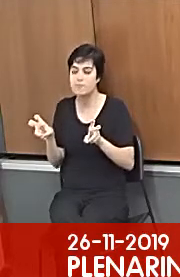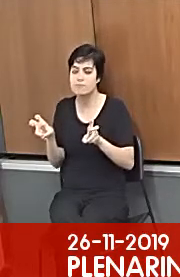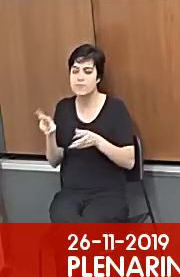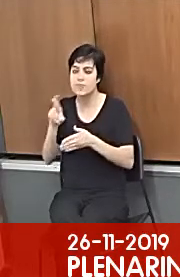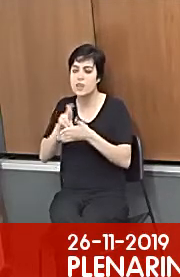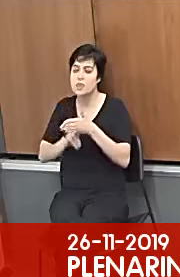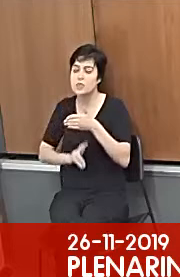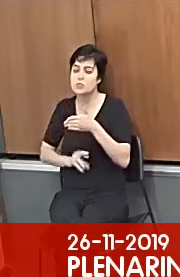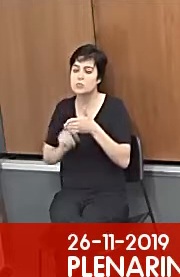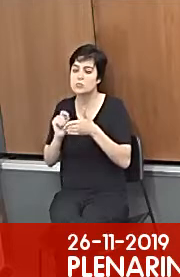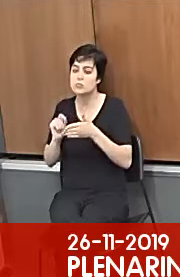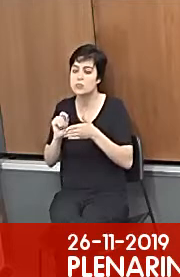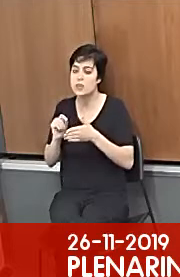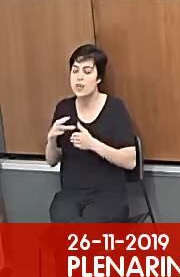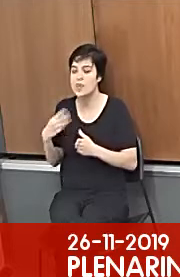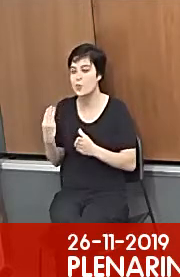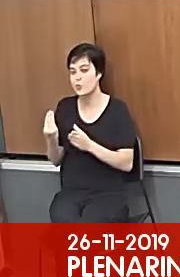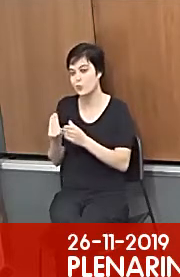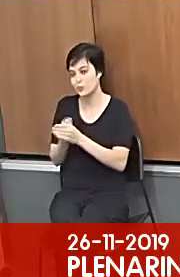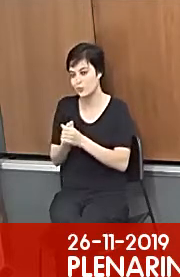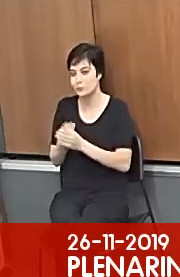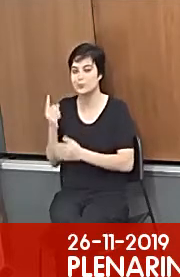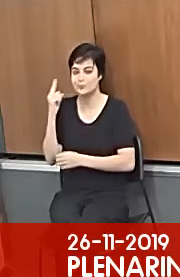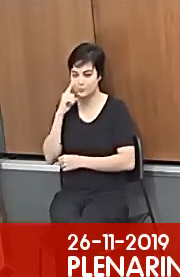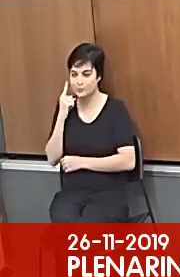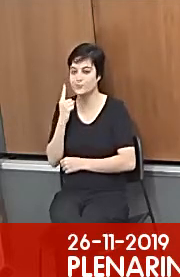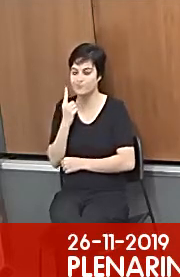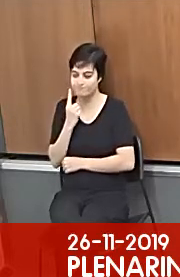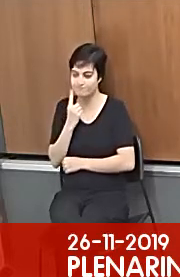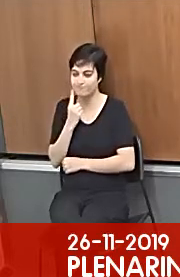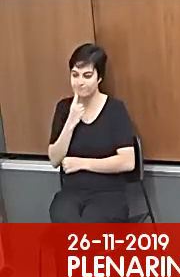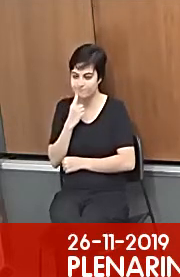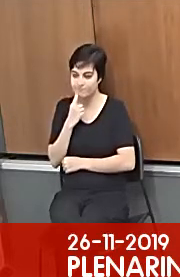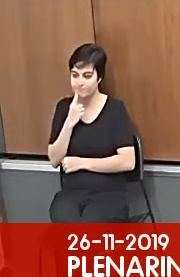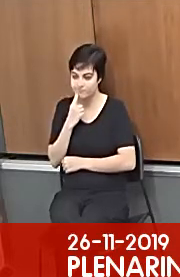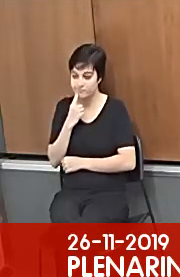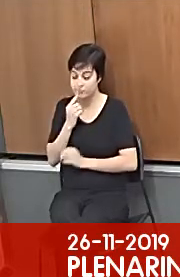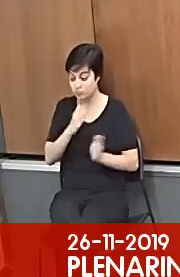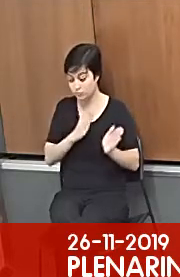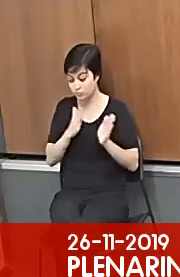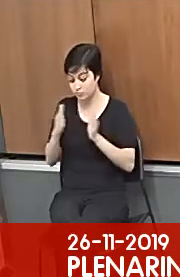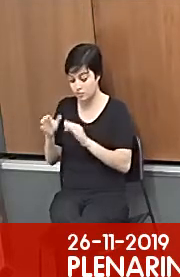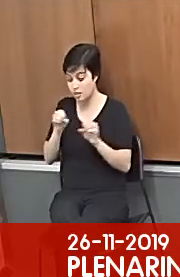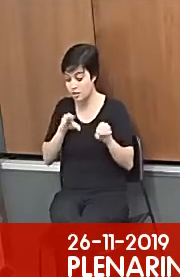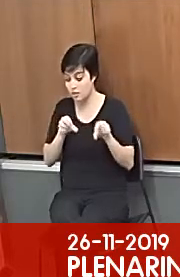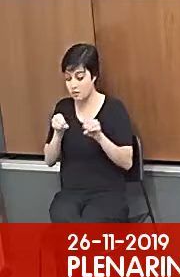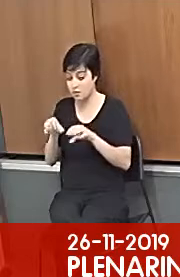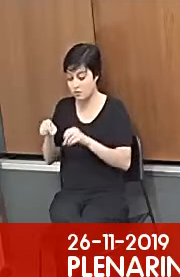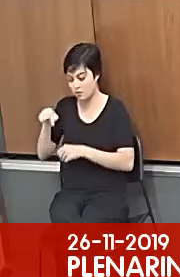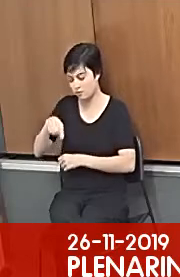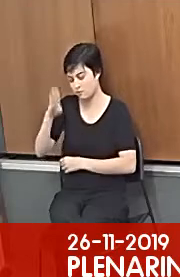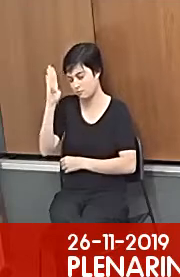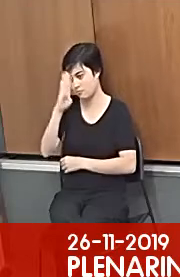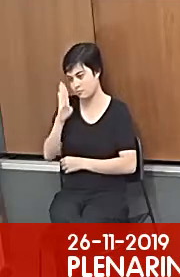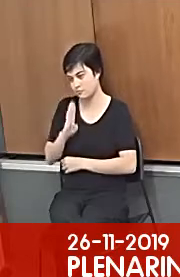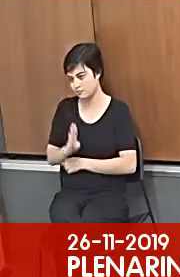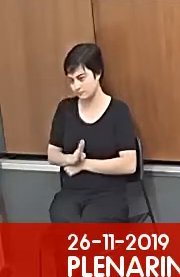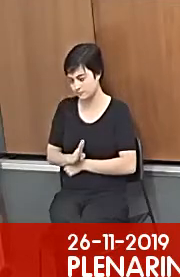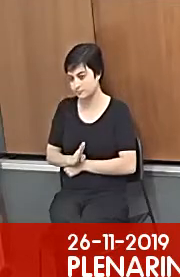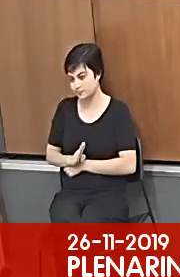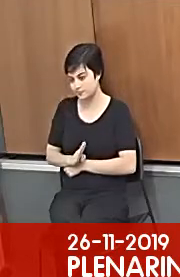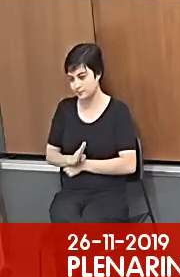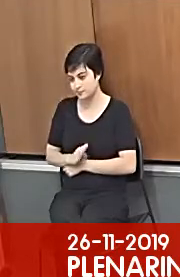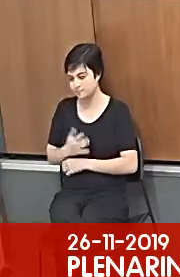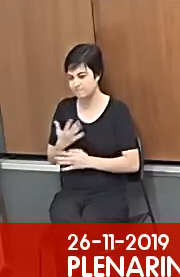a discussão sobre a inclusão dos surdos no processo educacional brasileiro.